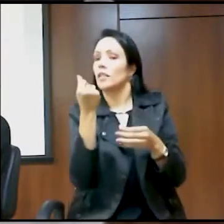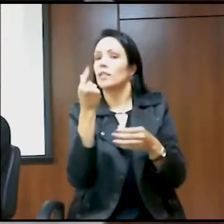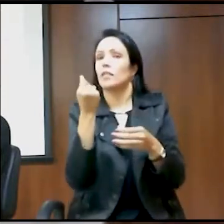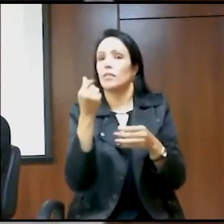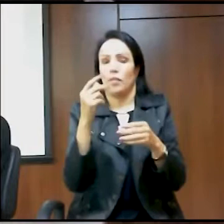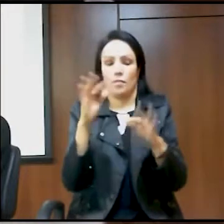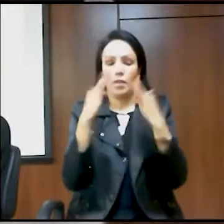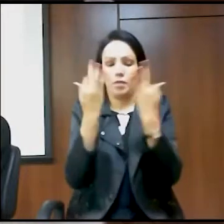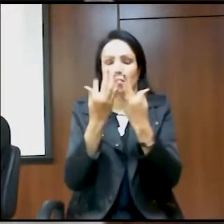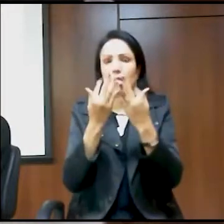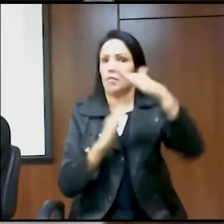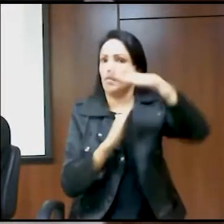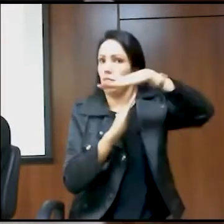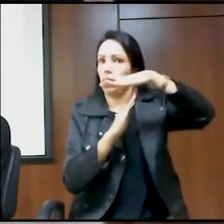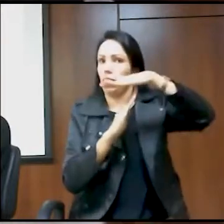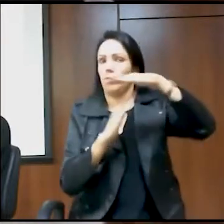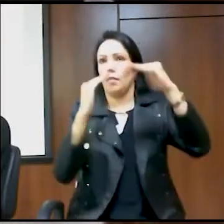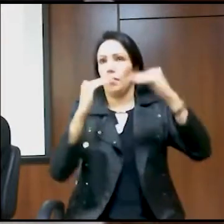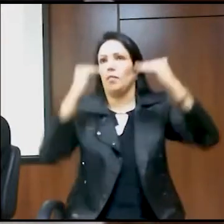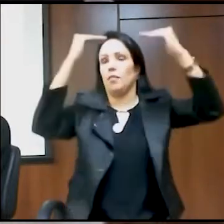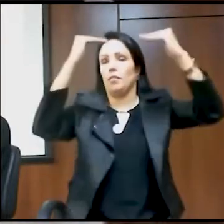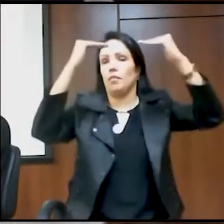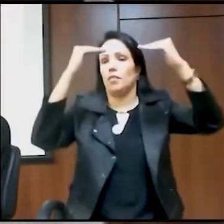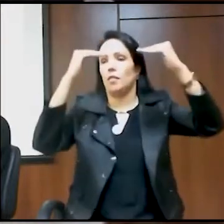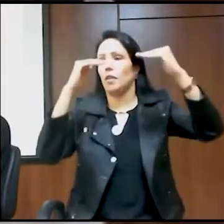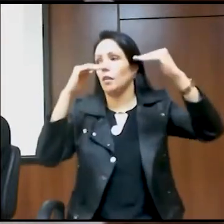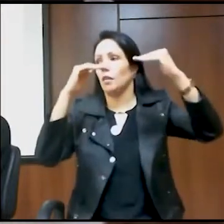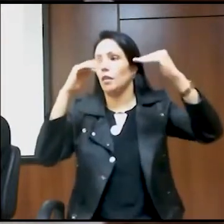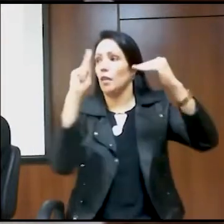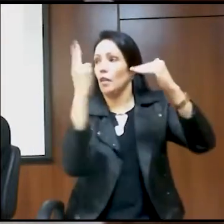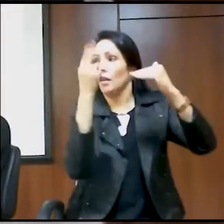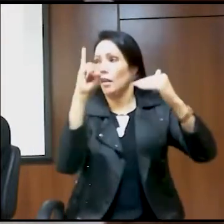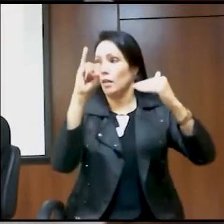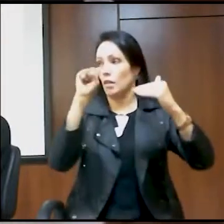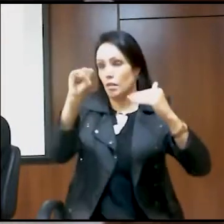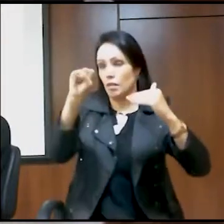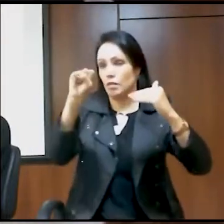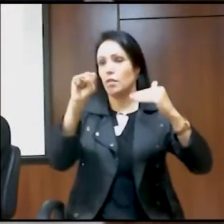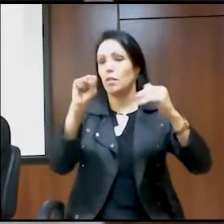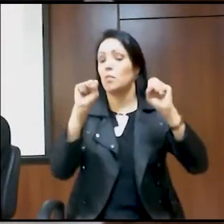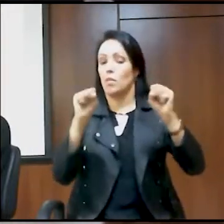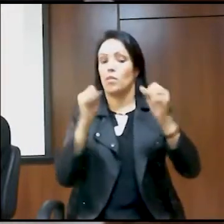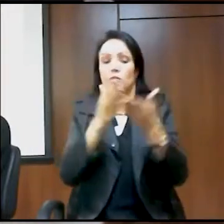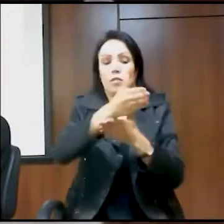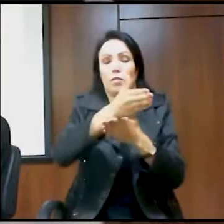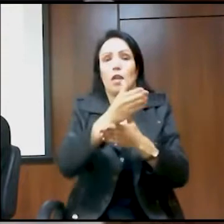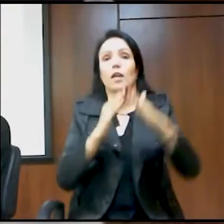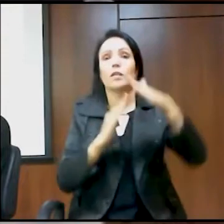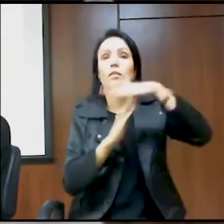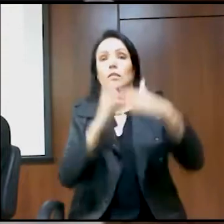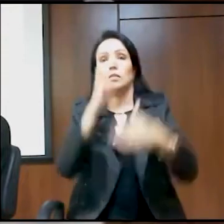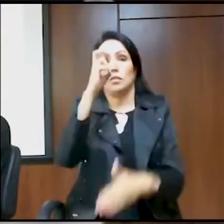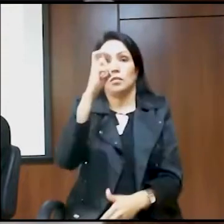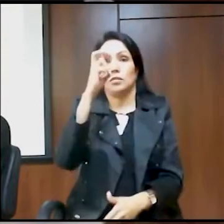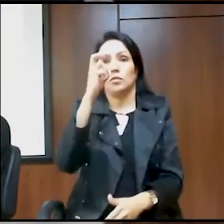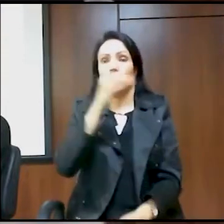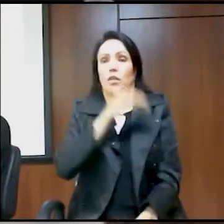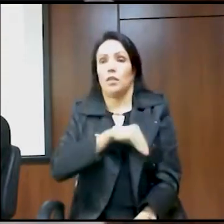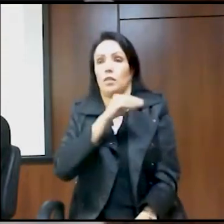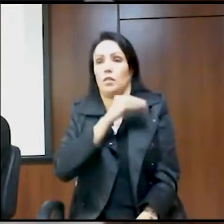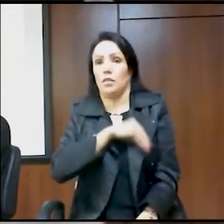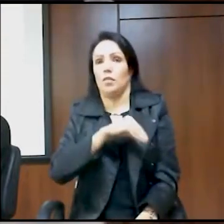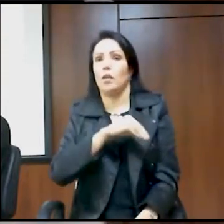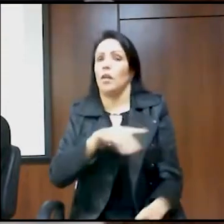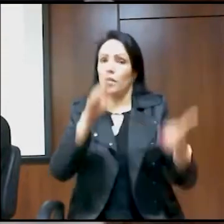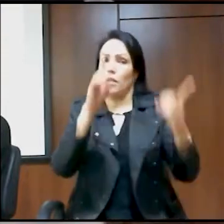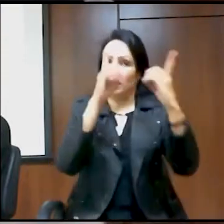num patamar, né? Então a família que, por exemplo, né, de HIS pode entrar até com 5 salários mínimos, né? Então por isso que vai atender